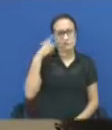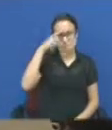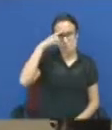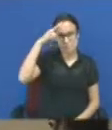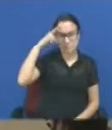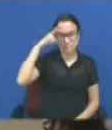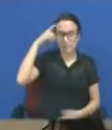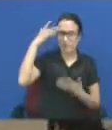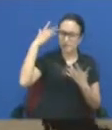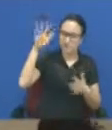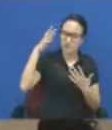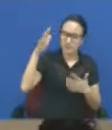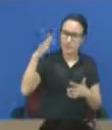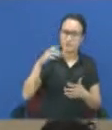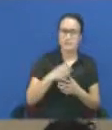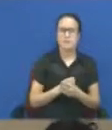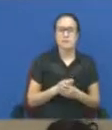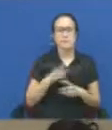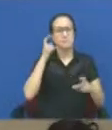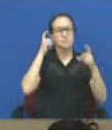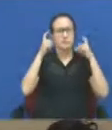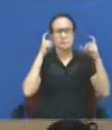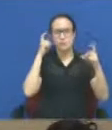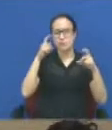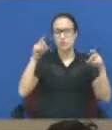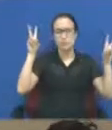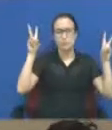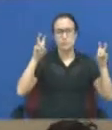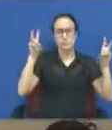preocupação dele em todos os assuntos que diz